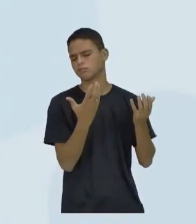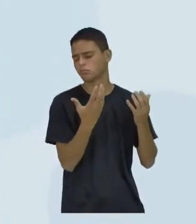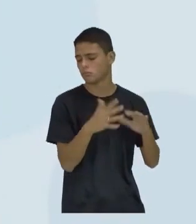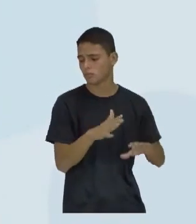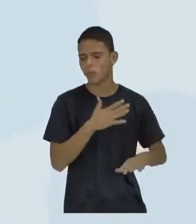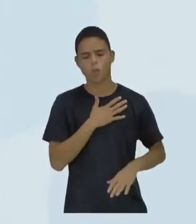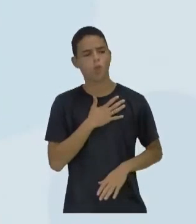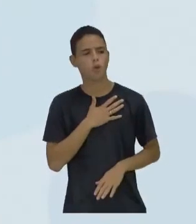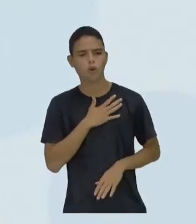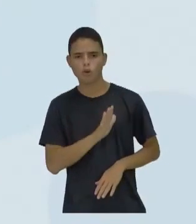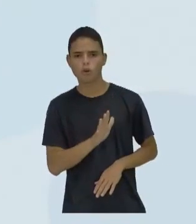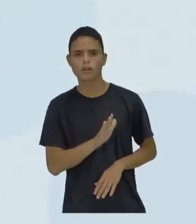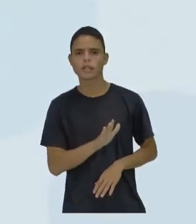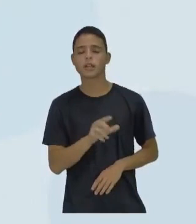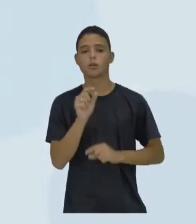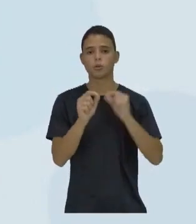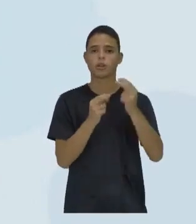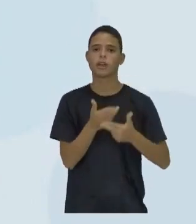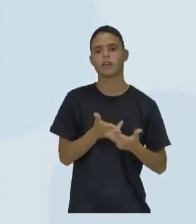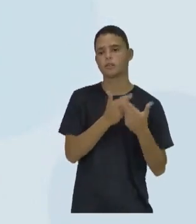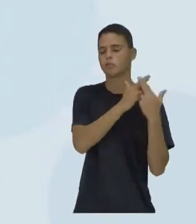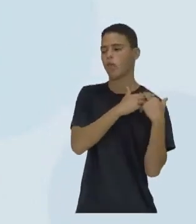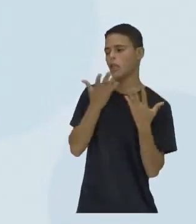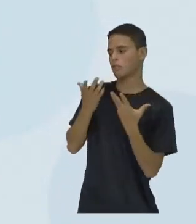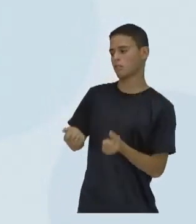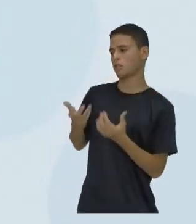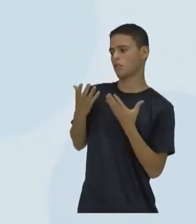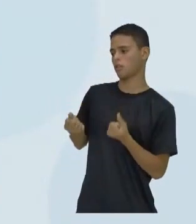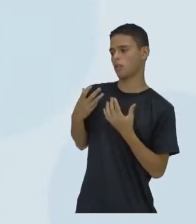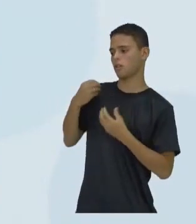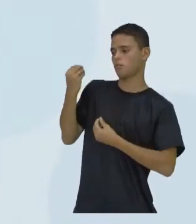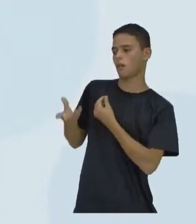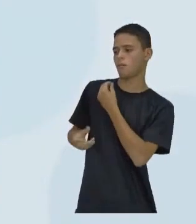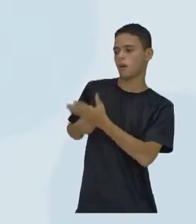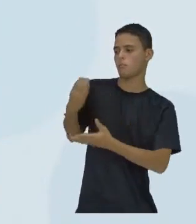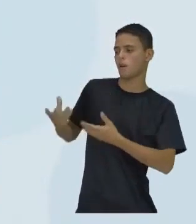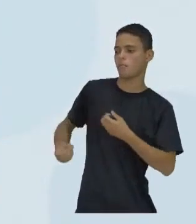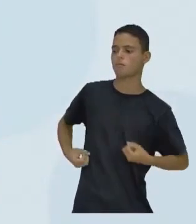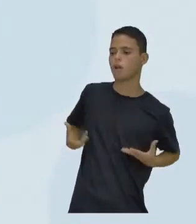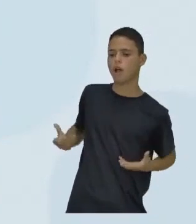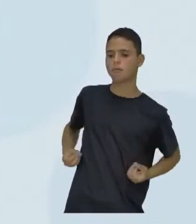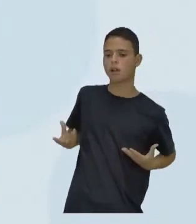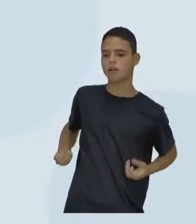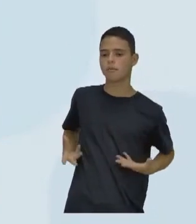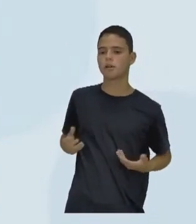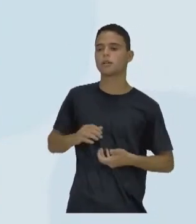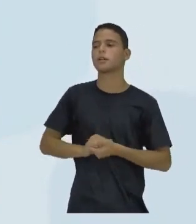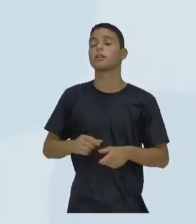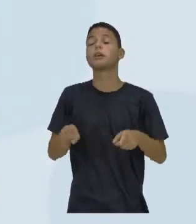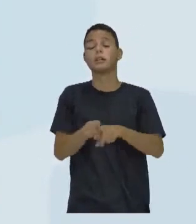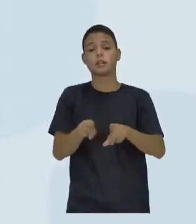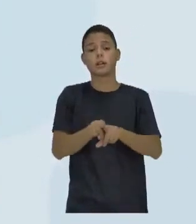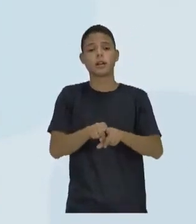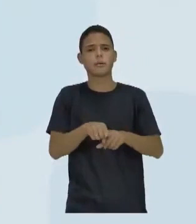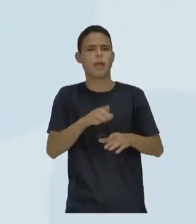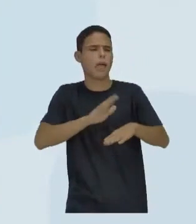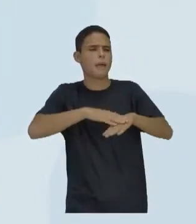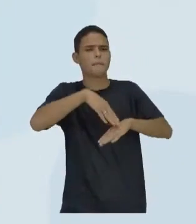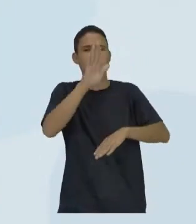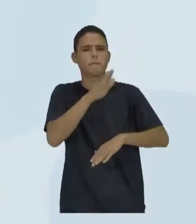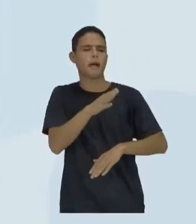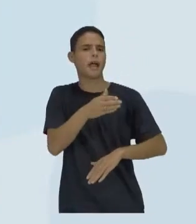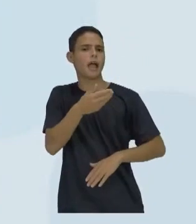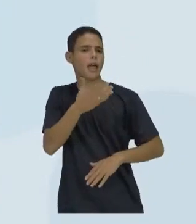permissivos. Estão demandando adultos mais pais do que amigos.